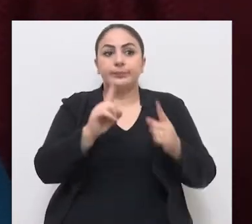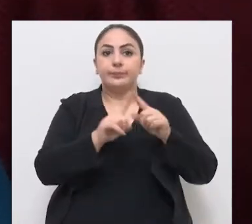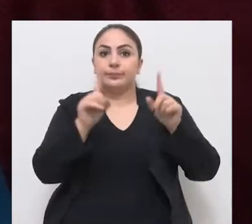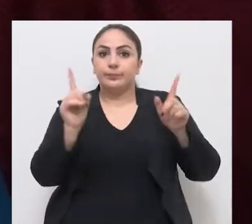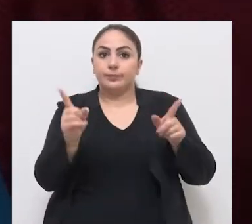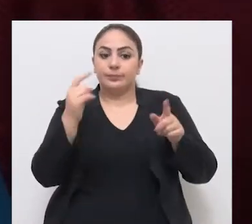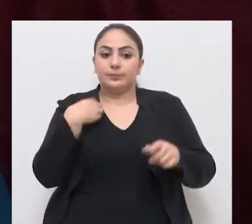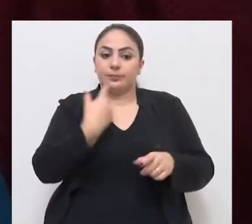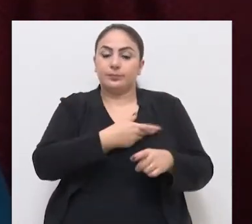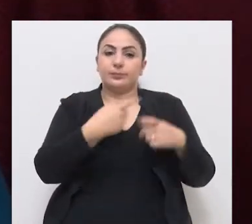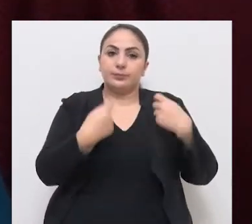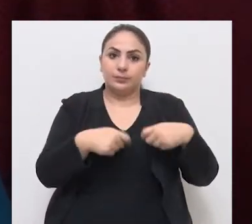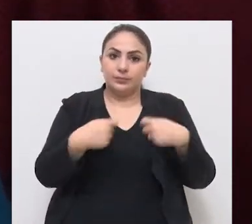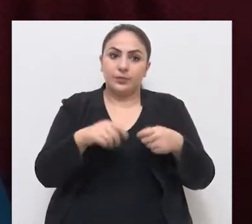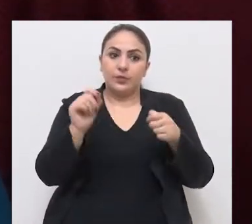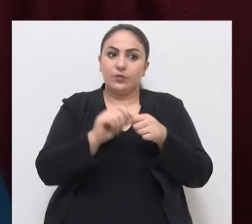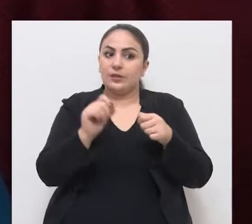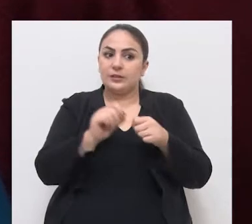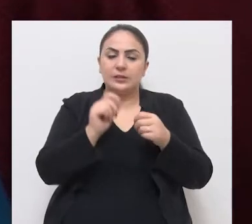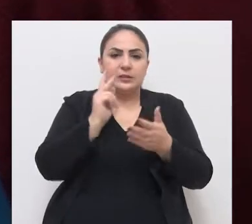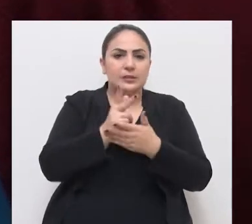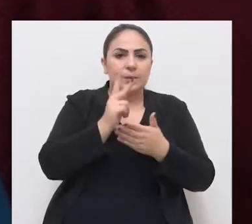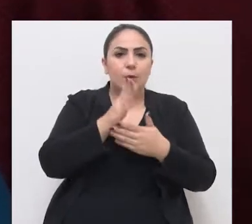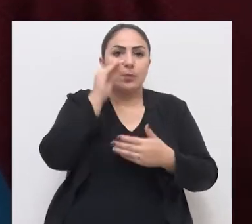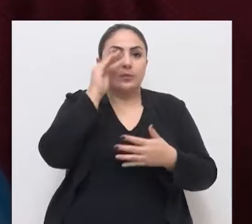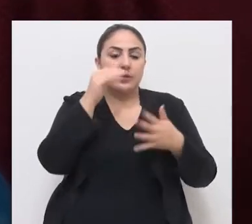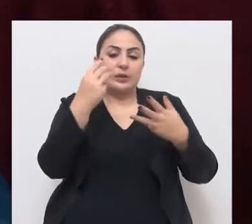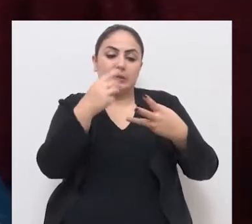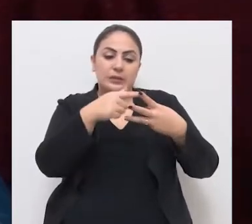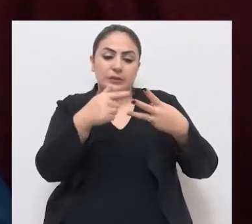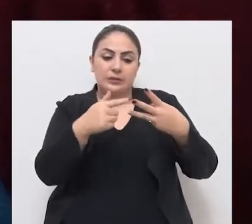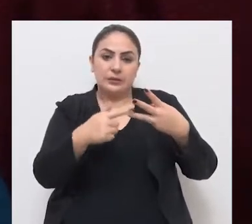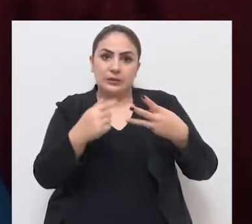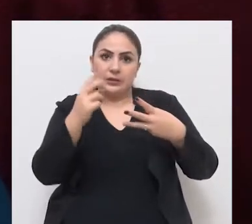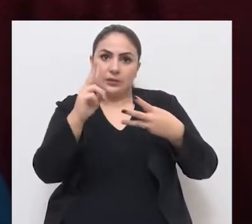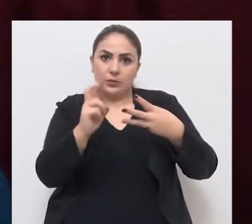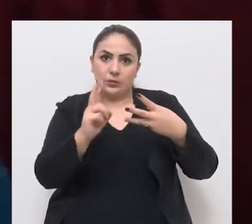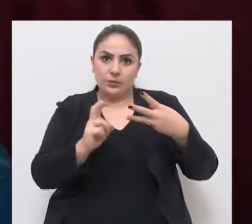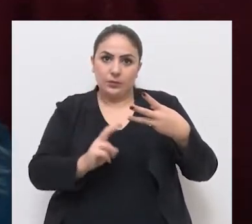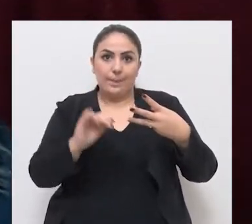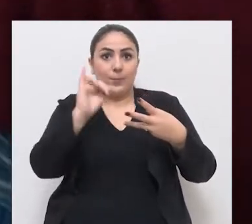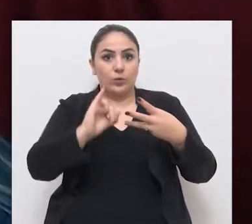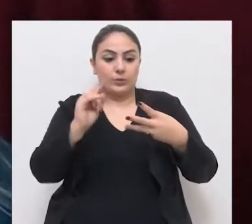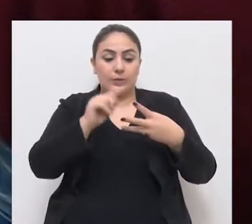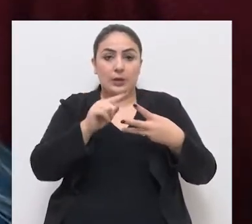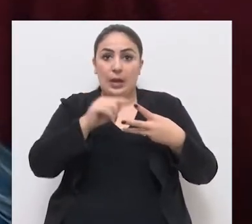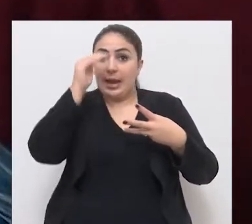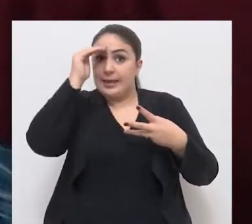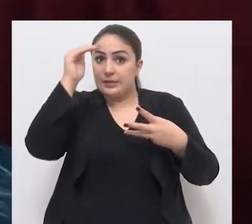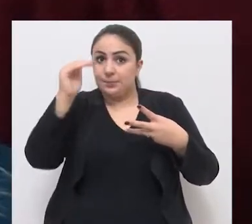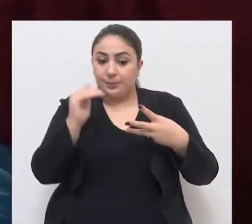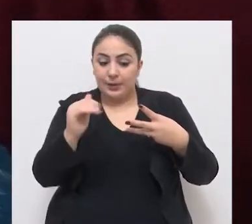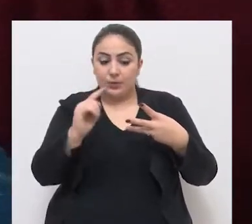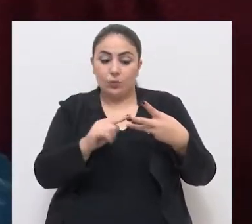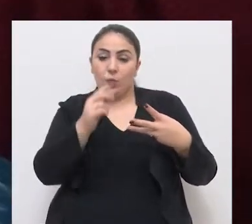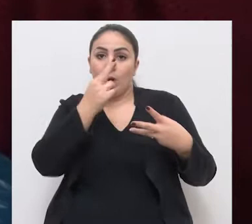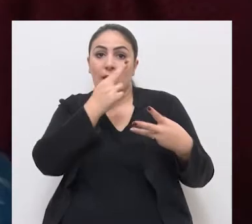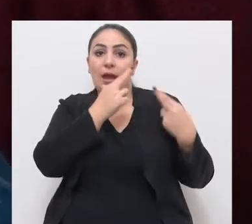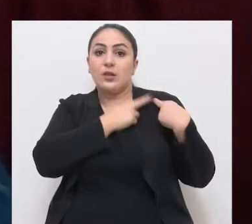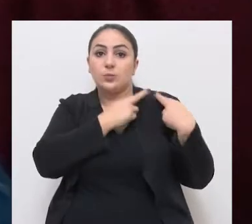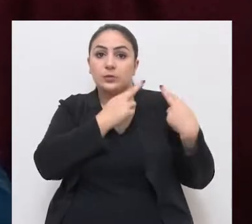importantes, mas devemos fazê-lo sempre observando 3 coisas que eu julgo importante, que é o respeito,